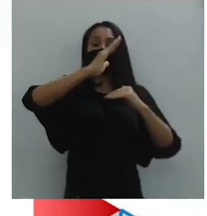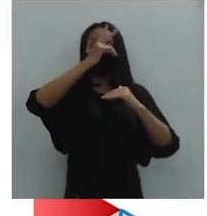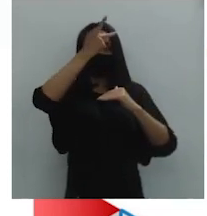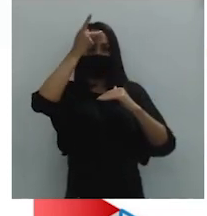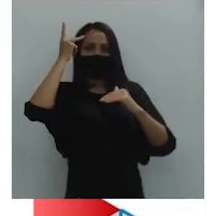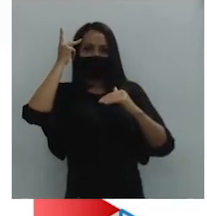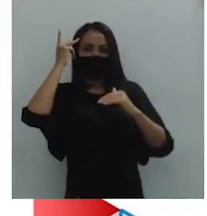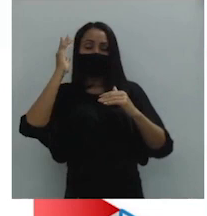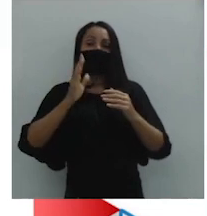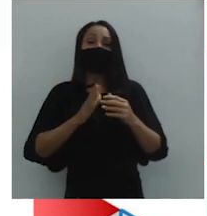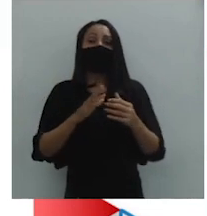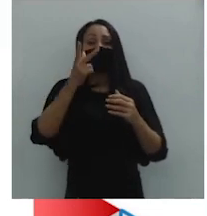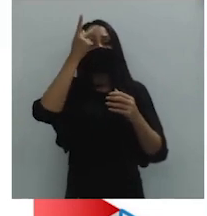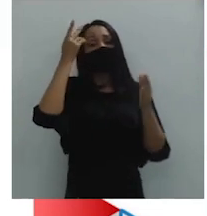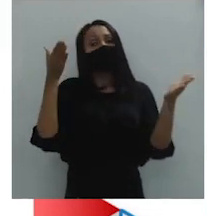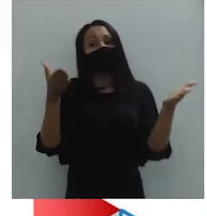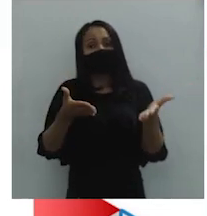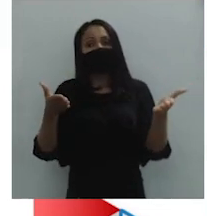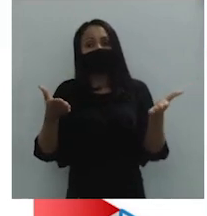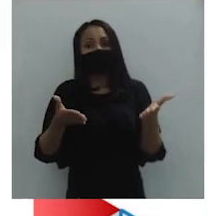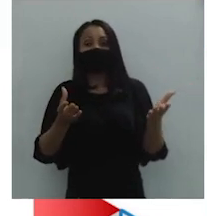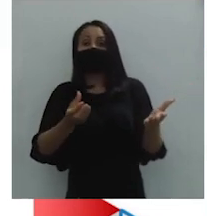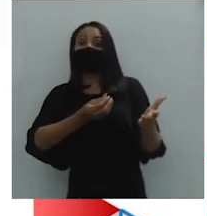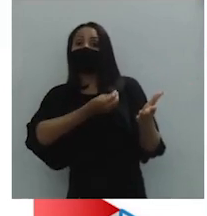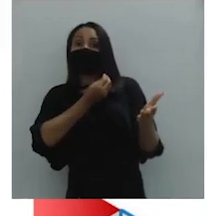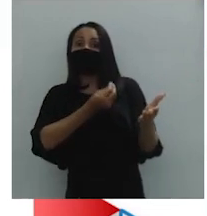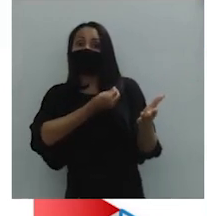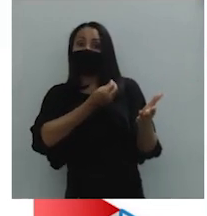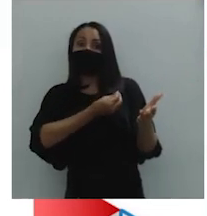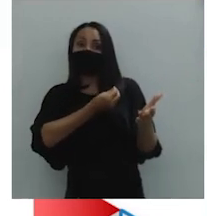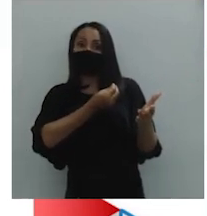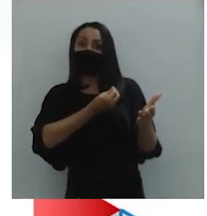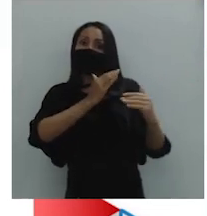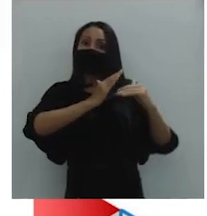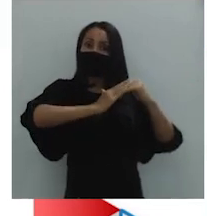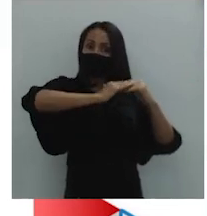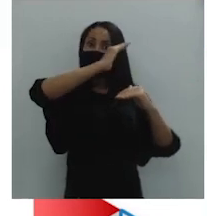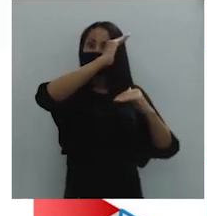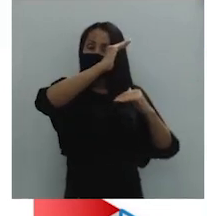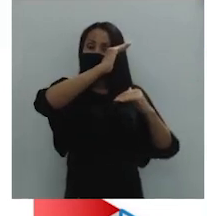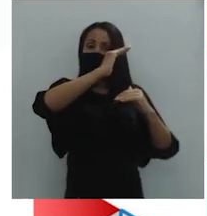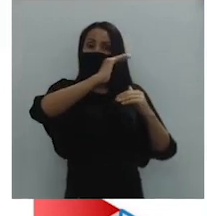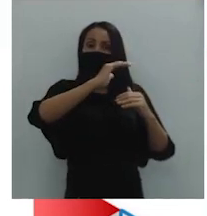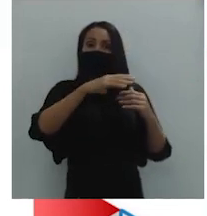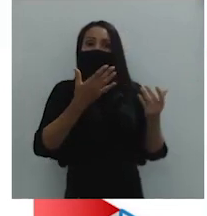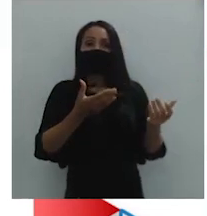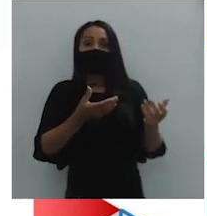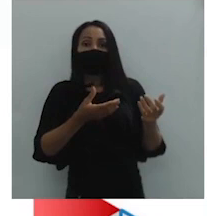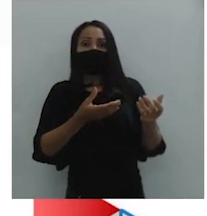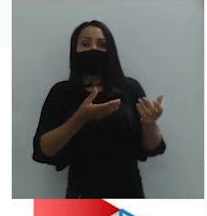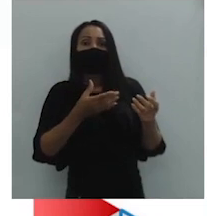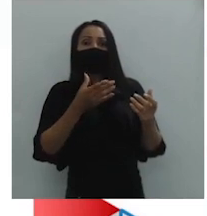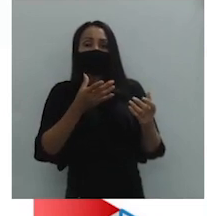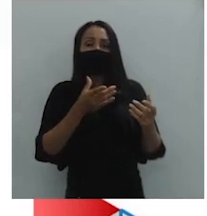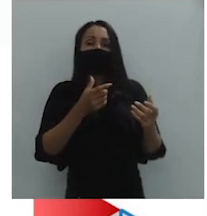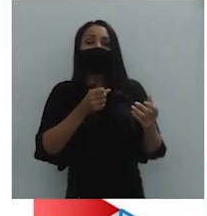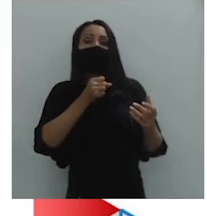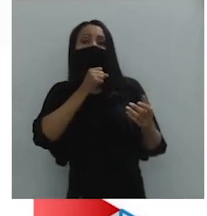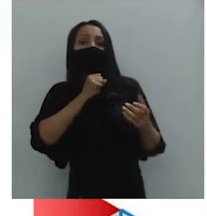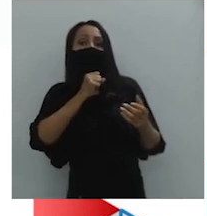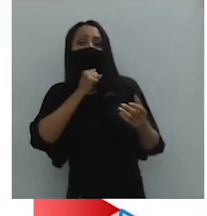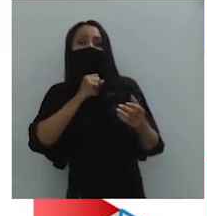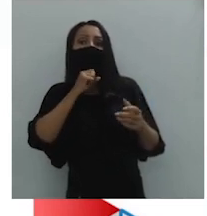certo? As pessoas hoje elas estão vivendo mais. O envelhecimento da população brasileira,